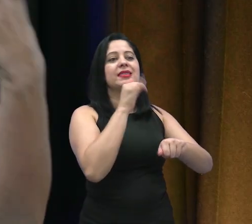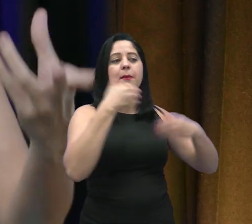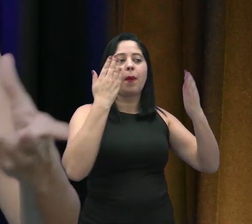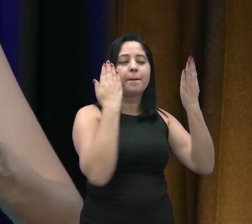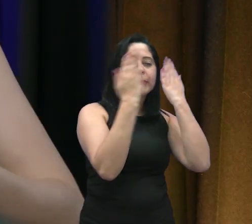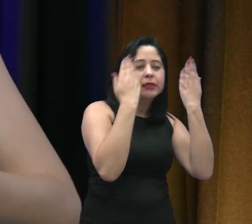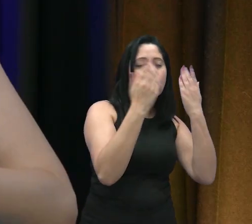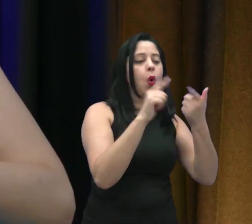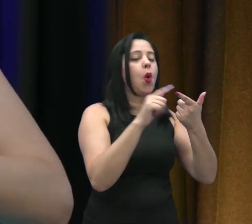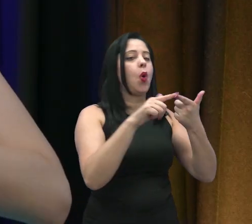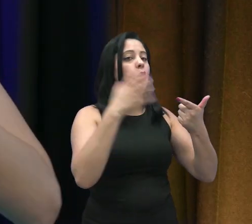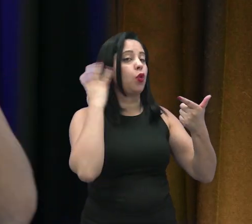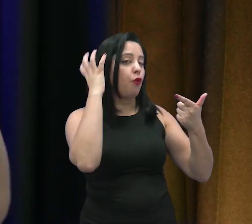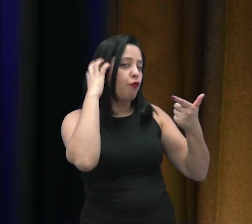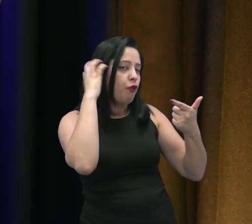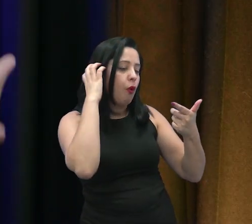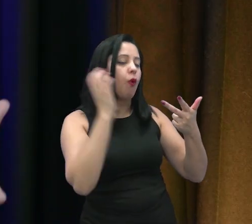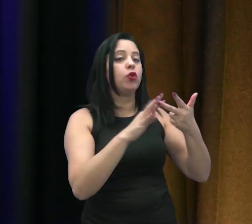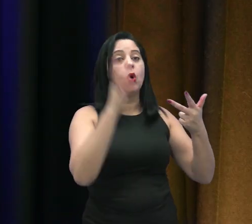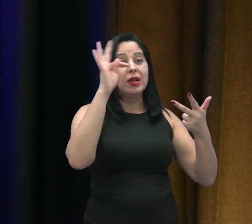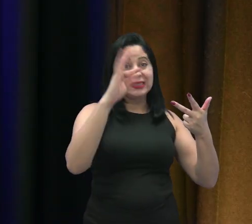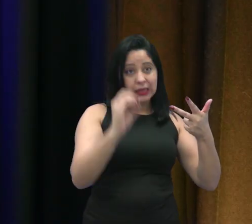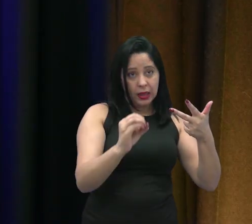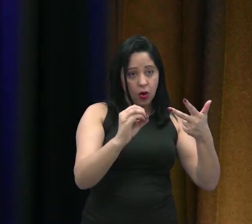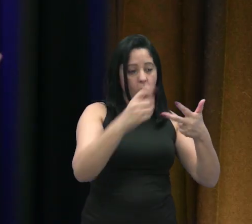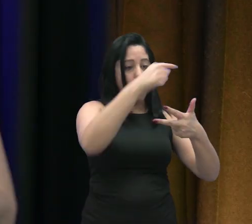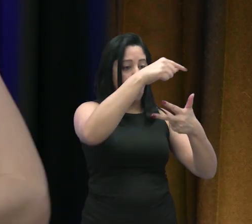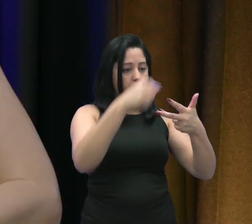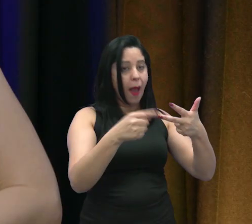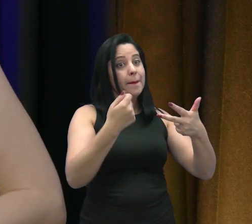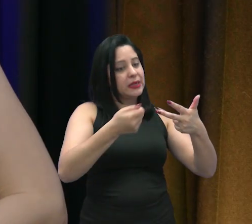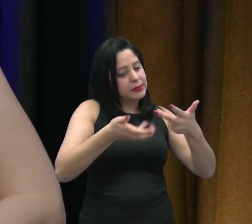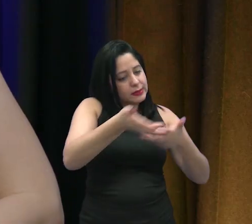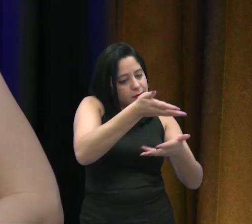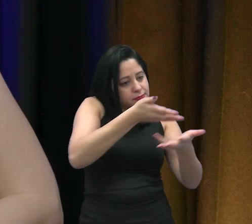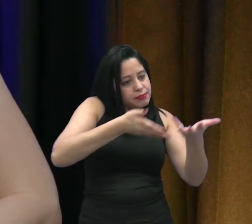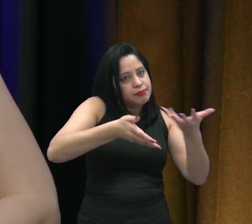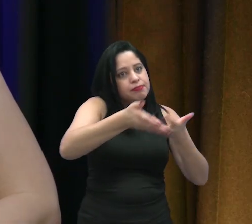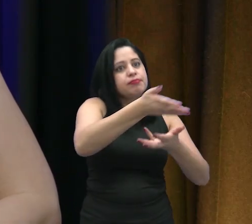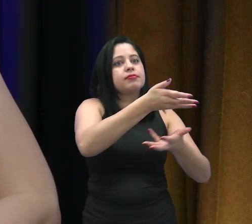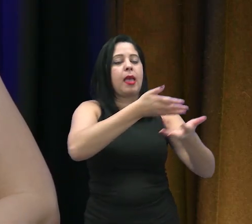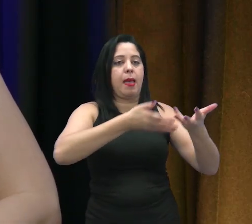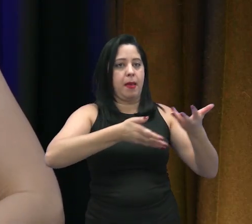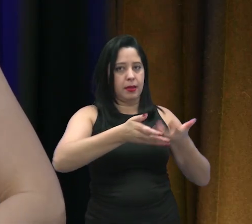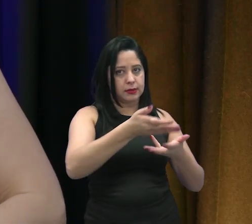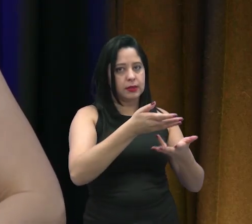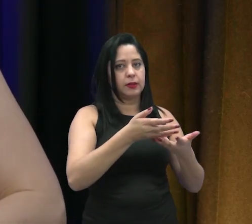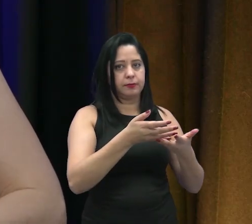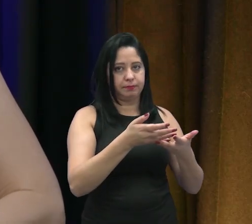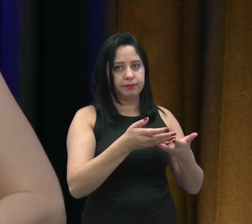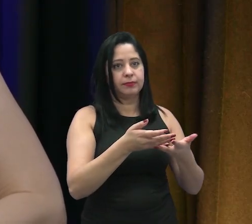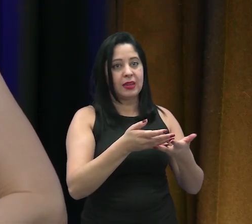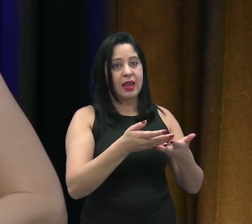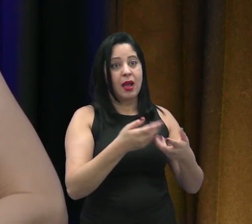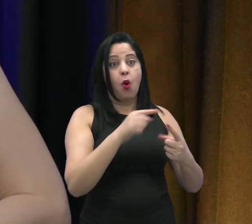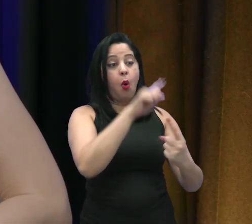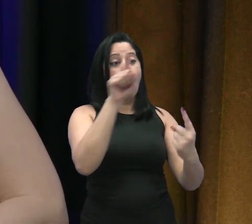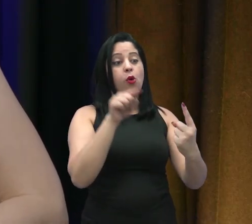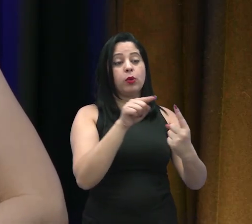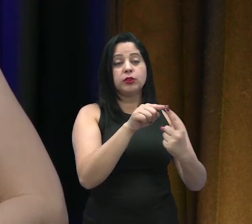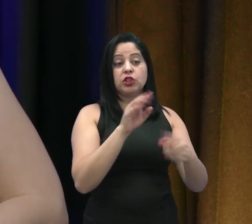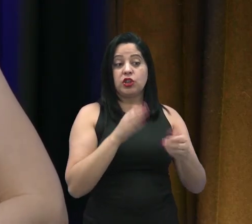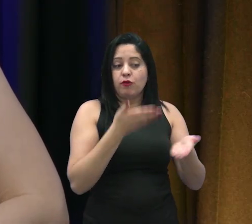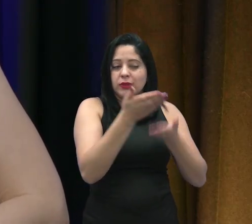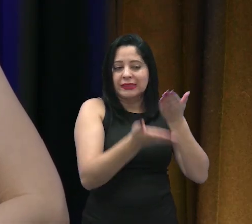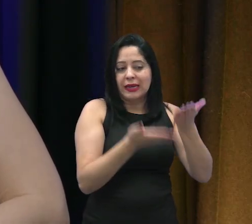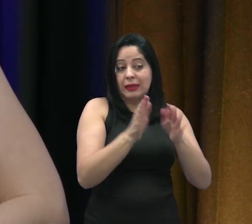tem uma psicóloga, um fono, uma terapeuta ocupacional no caso, que elas consigam fazer essa troca, porque é muito rico e quando todos caminham na mesma